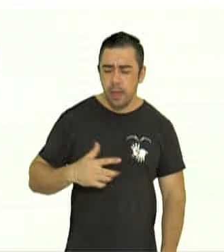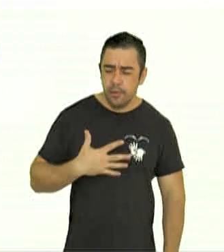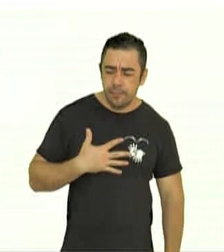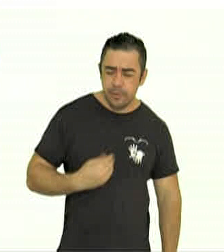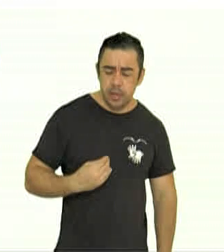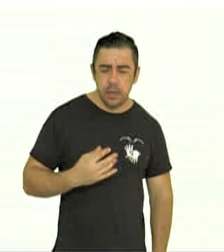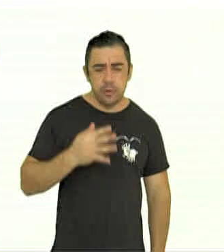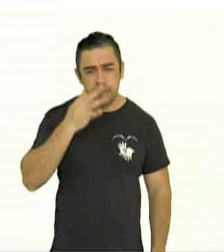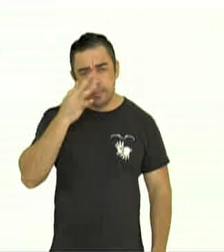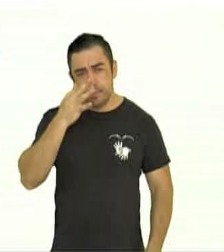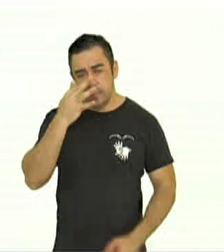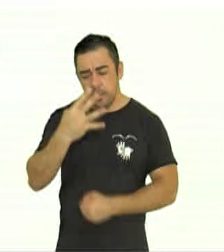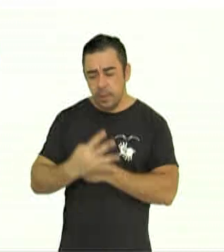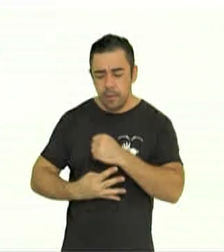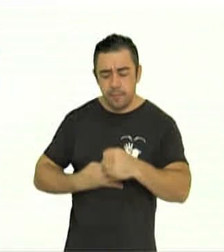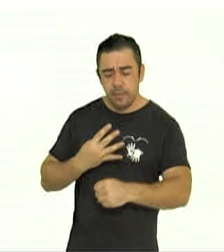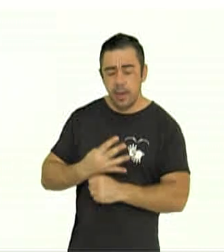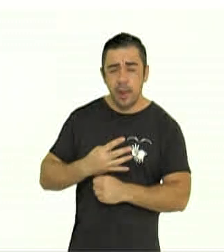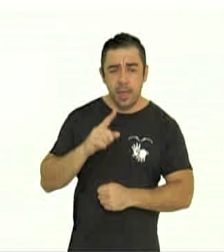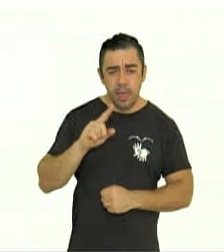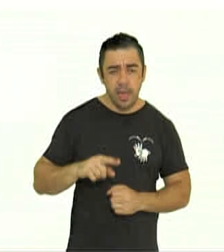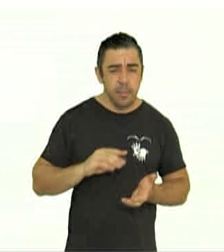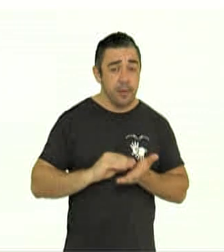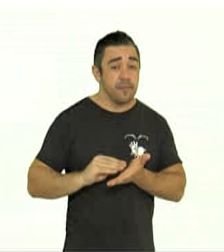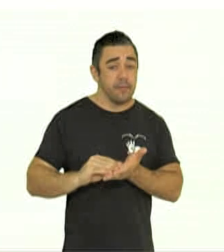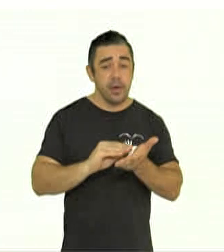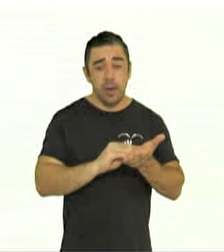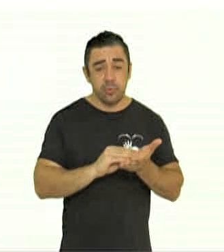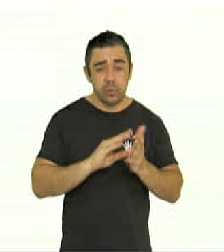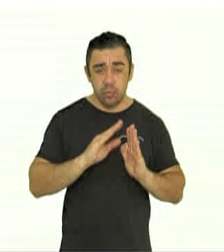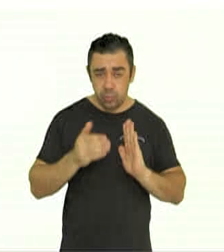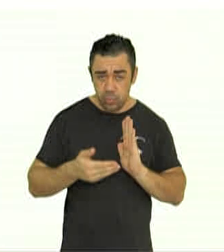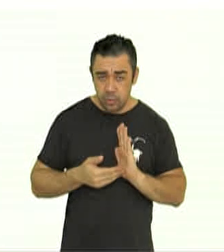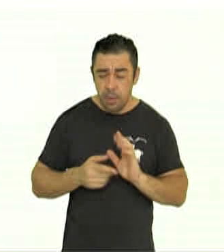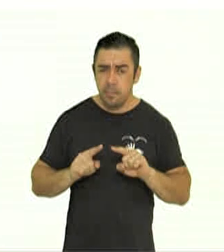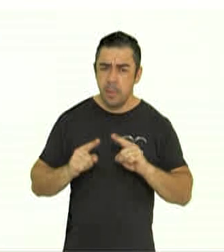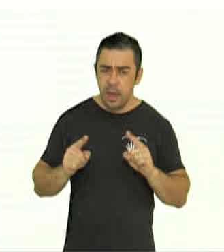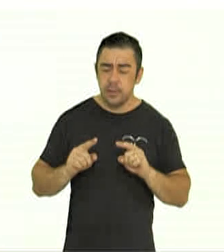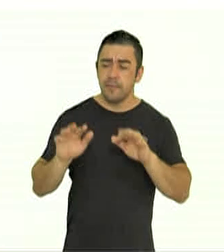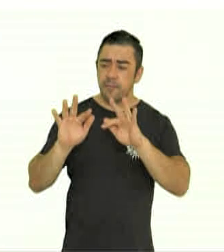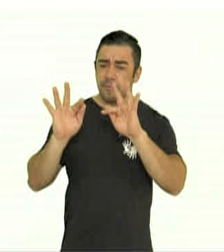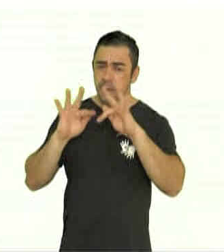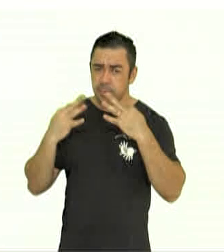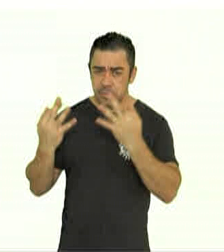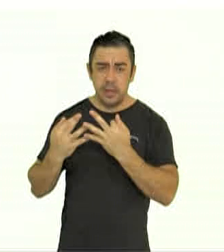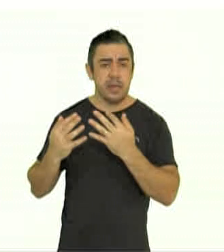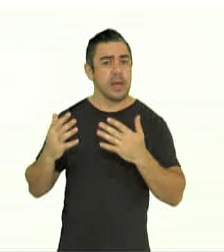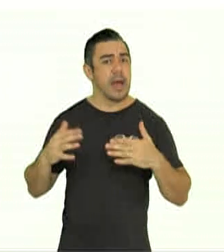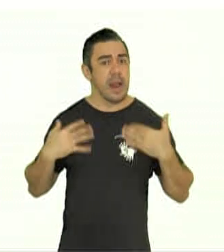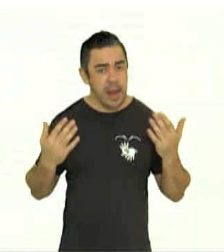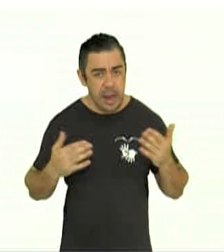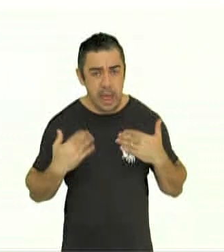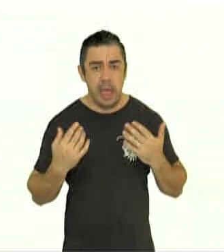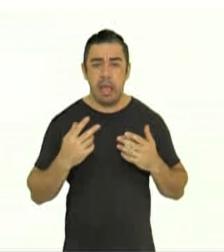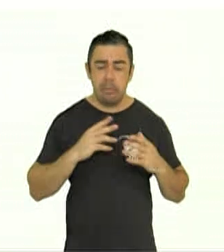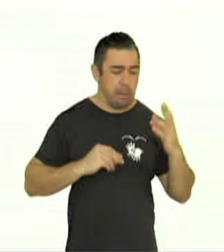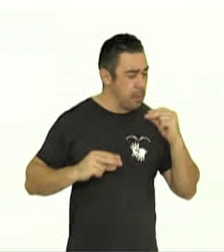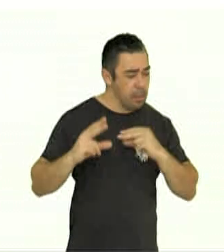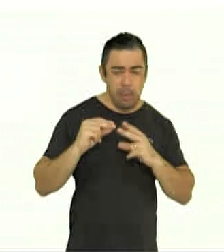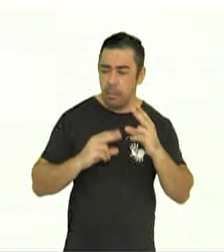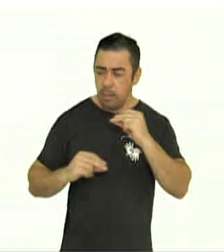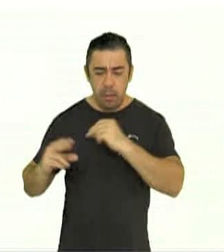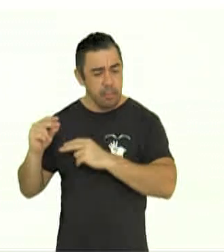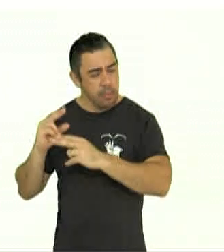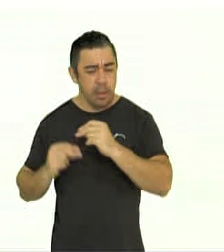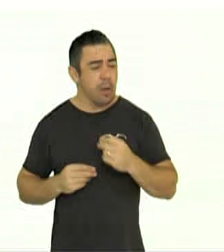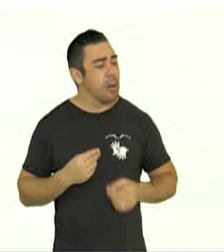primavera é uma ausência de tudo. Mas os parentes estão alegres, todos falam ao mesmo tempo. Como ele é?